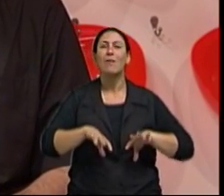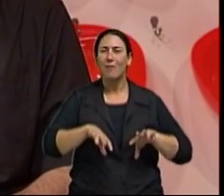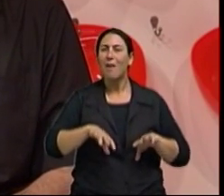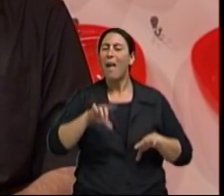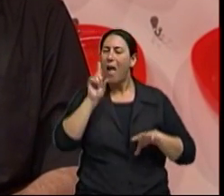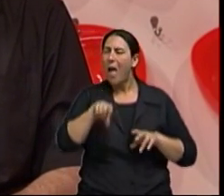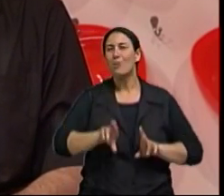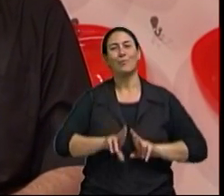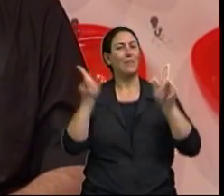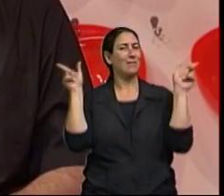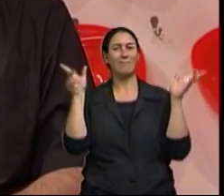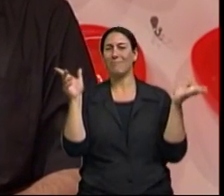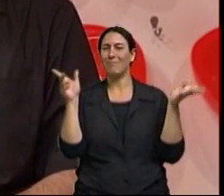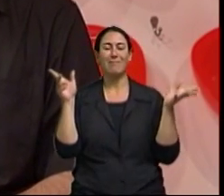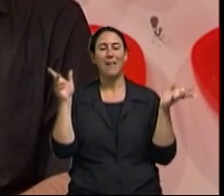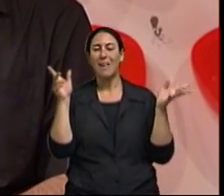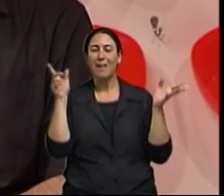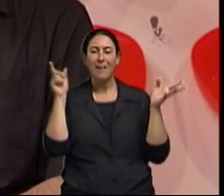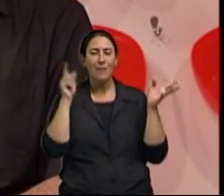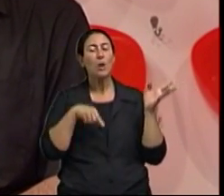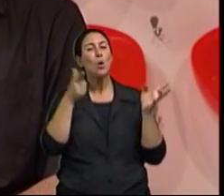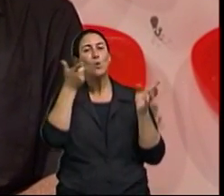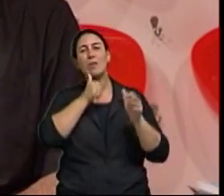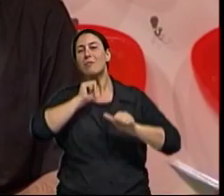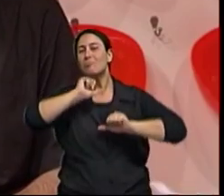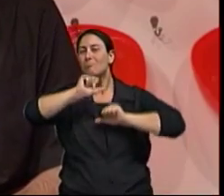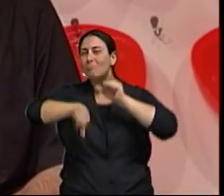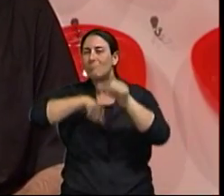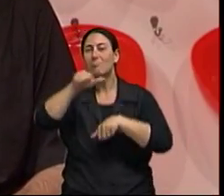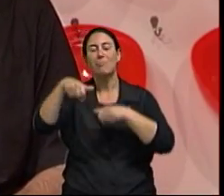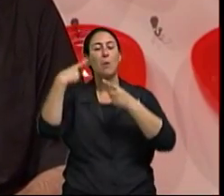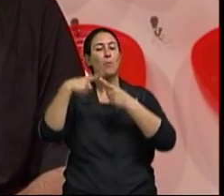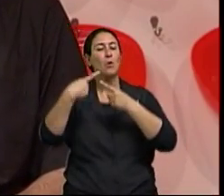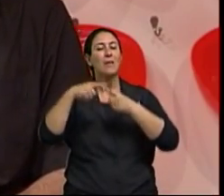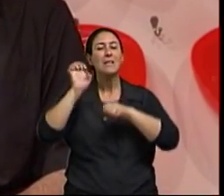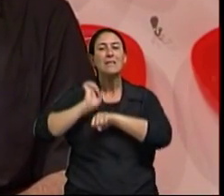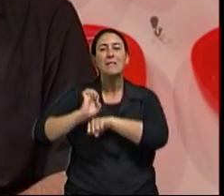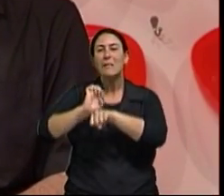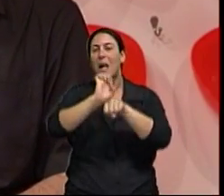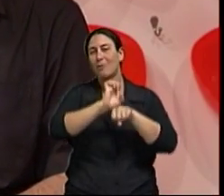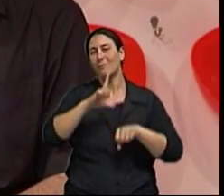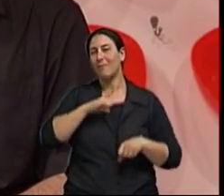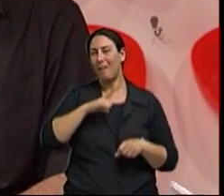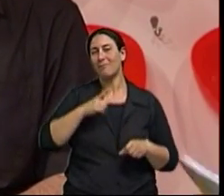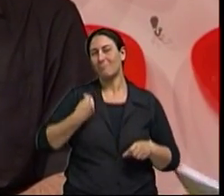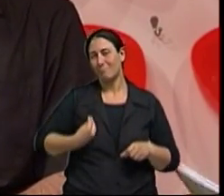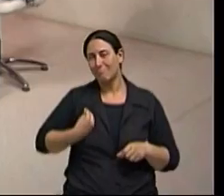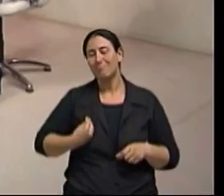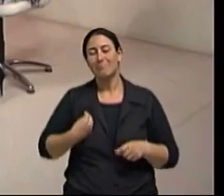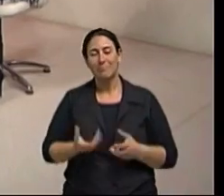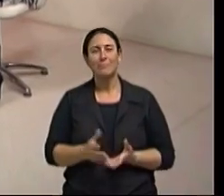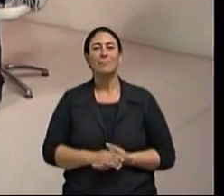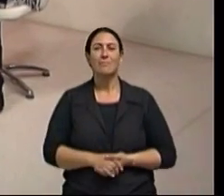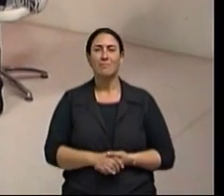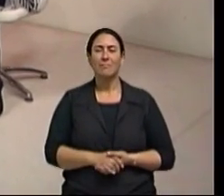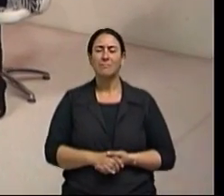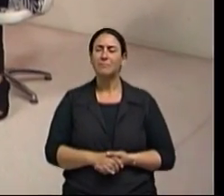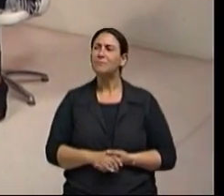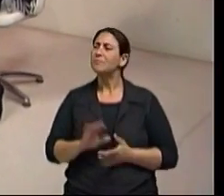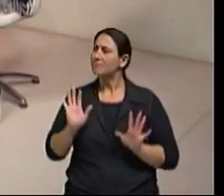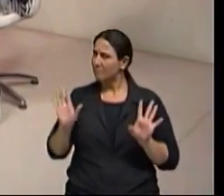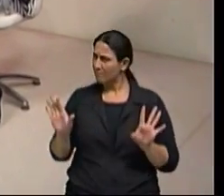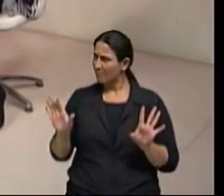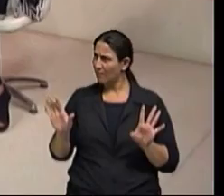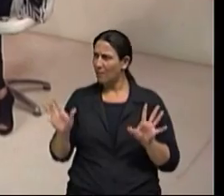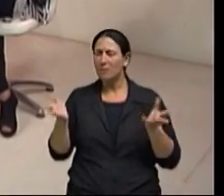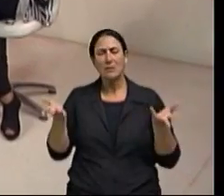é o diferencial para a gente poder reverter o estado, nesse estado que estamos vivendo, em termos de impacto ambiental. E aí, se agora nós